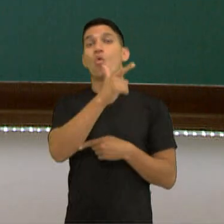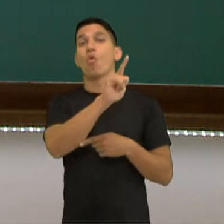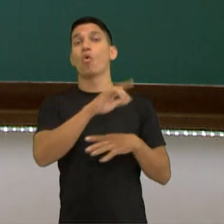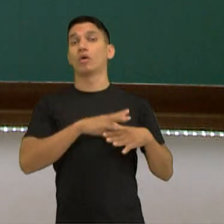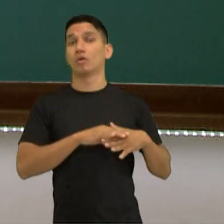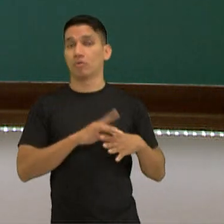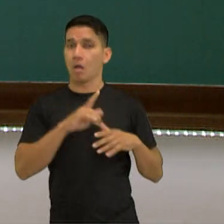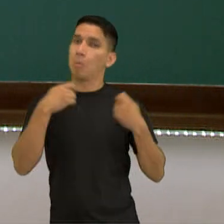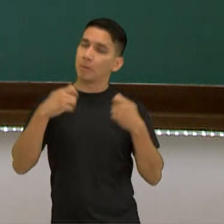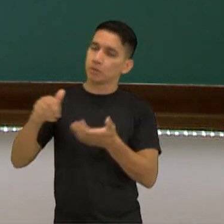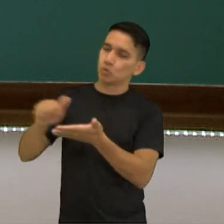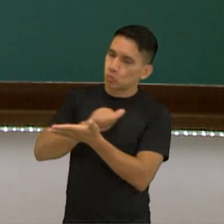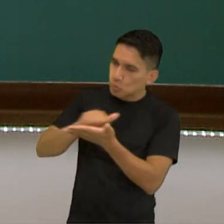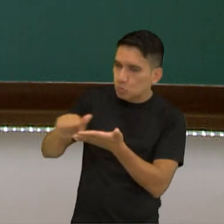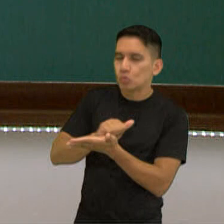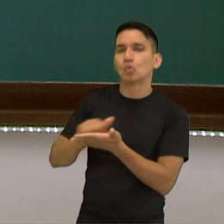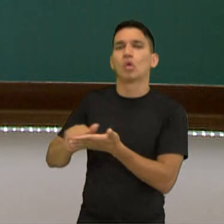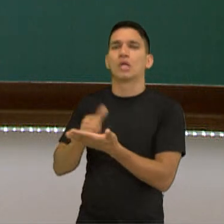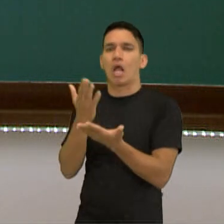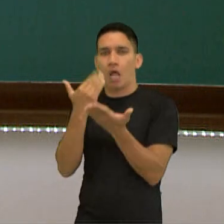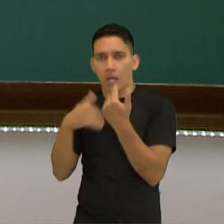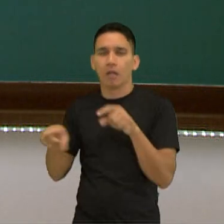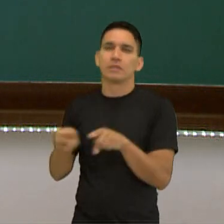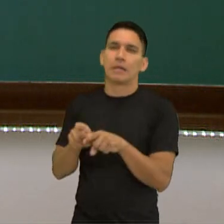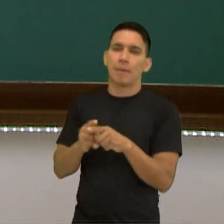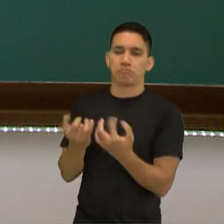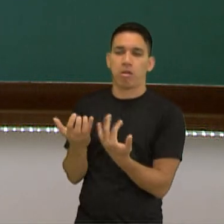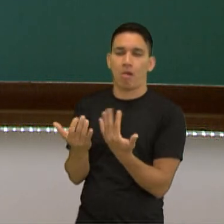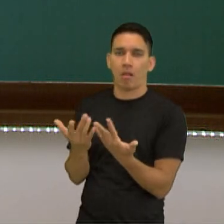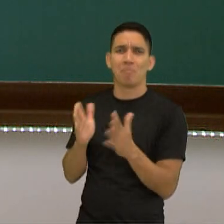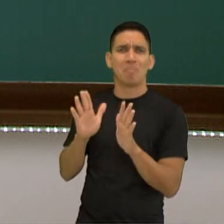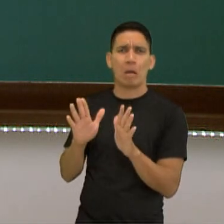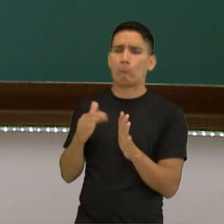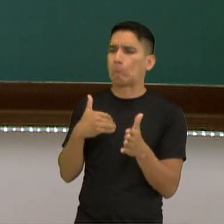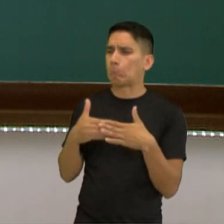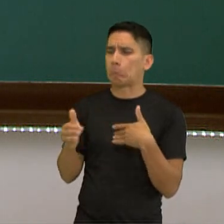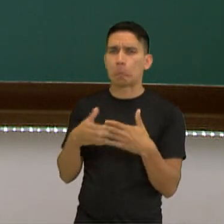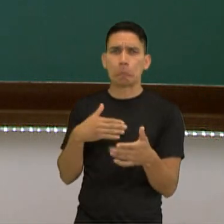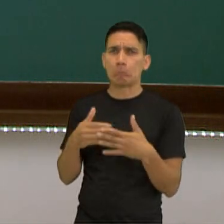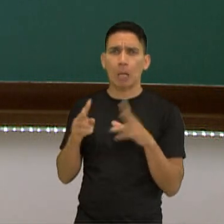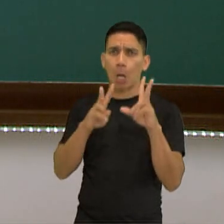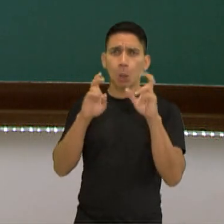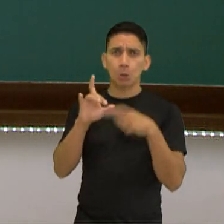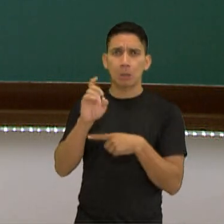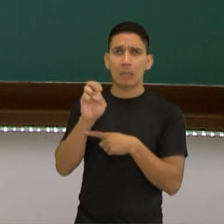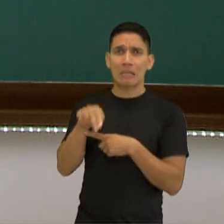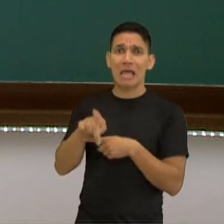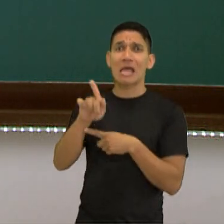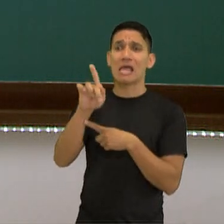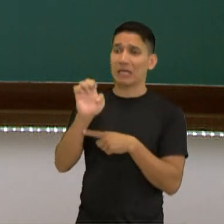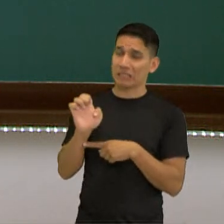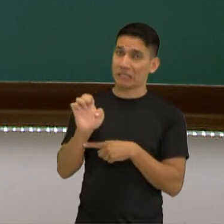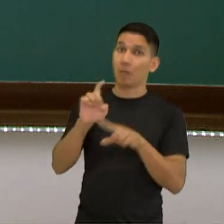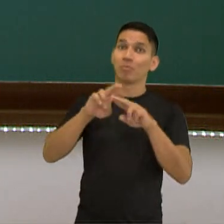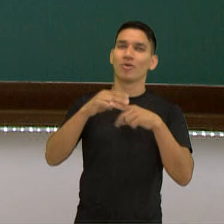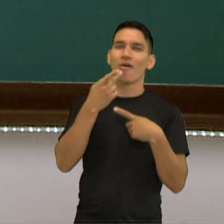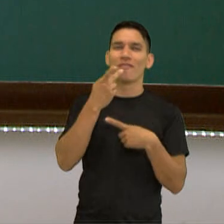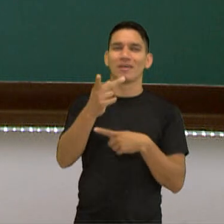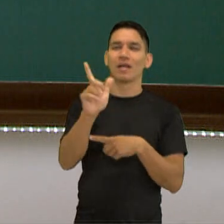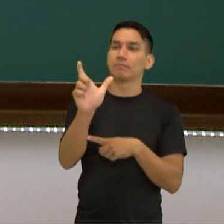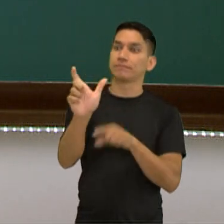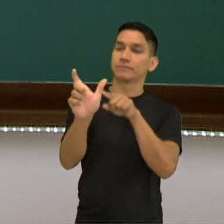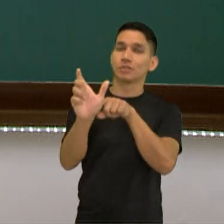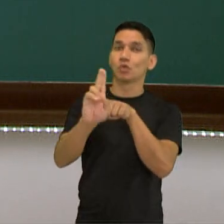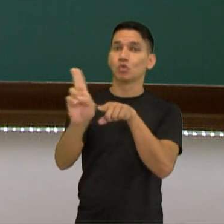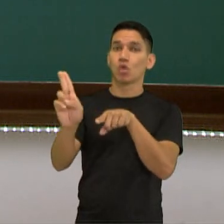devo lavar os alimentos, eu devo ferver a água que eu bebo. Mas não influencia para o caso da dengue. Lembra que eu falei? Preste atenção na